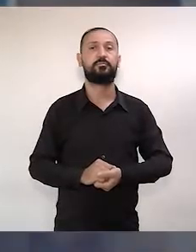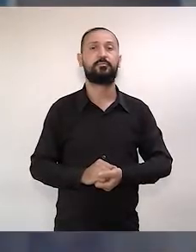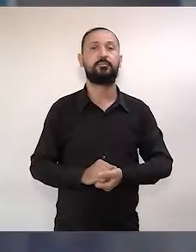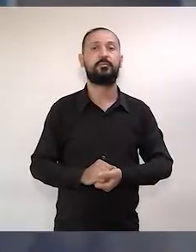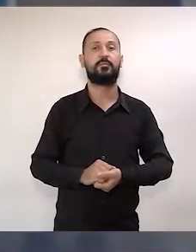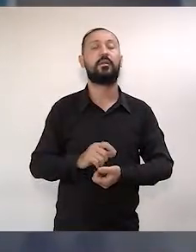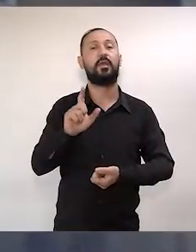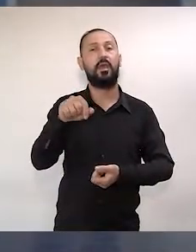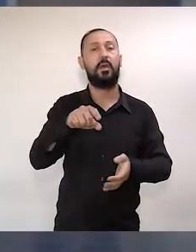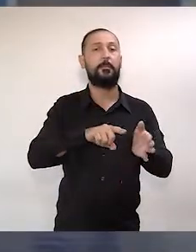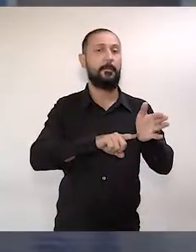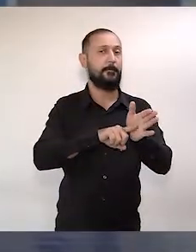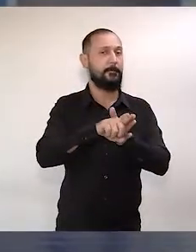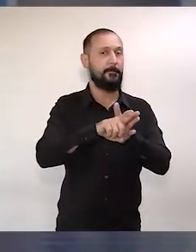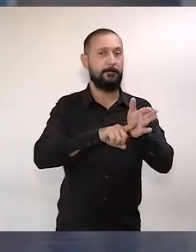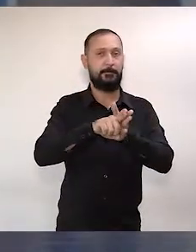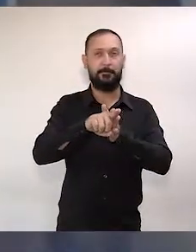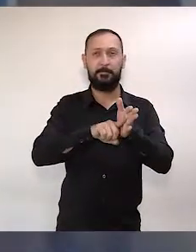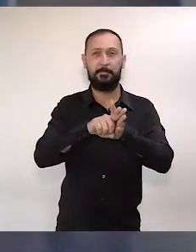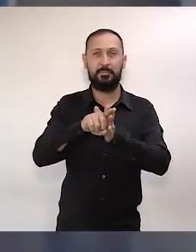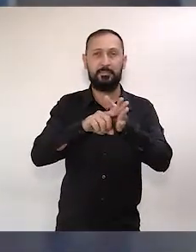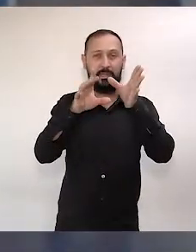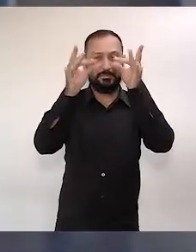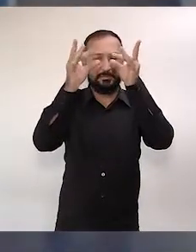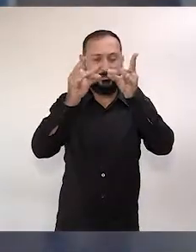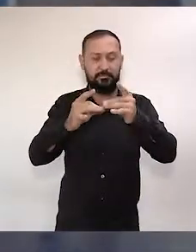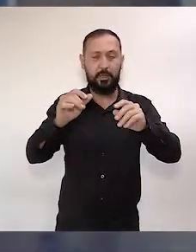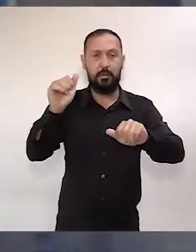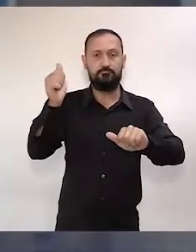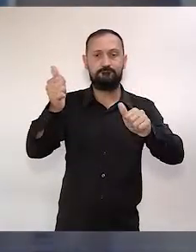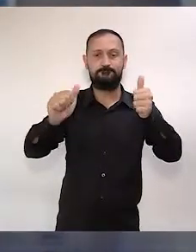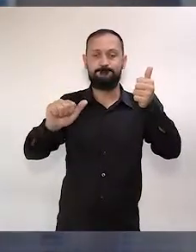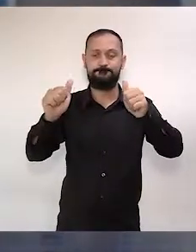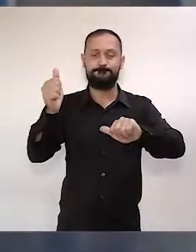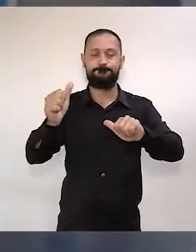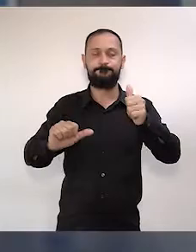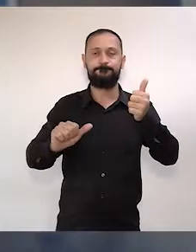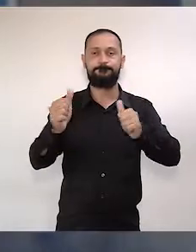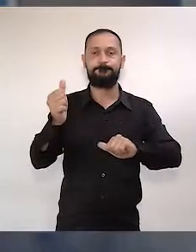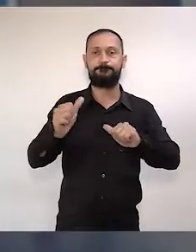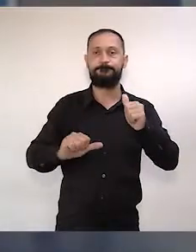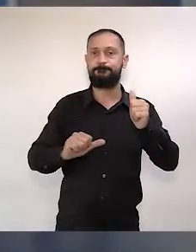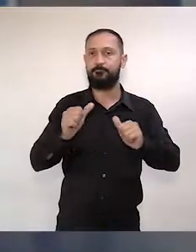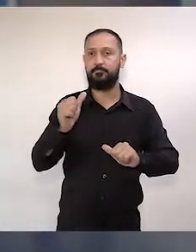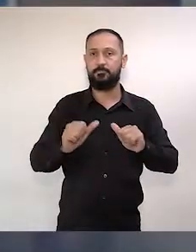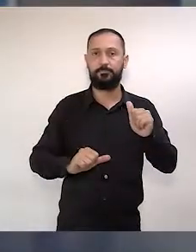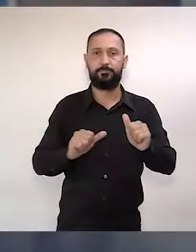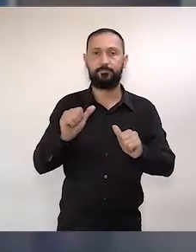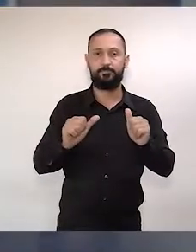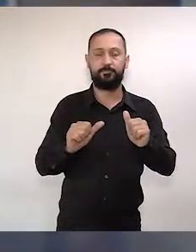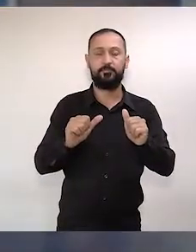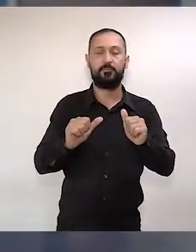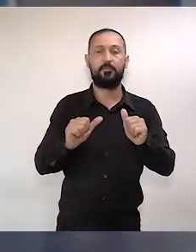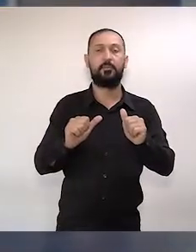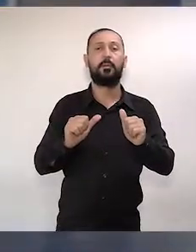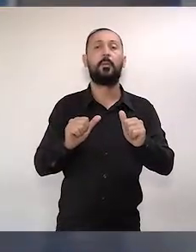venenos, é uma pesquisa muito elaborada, muito analítica, é muito bem